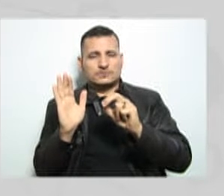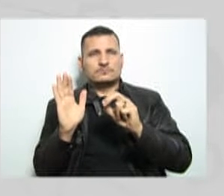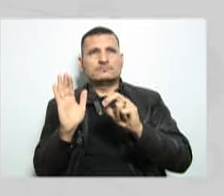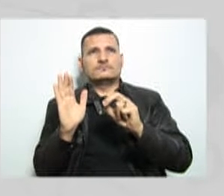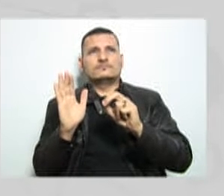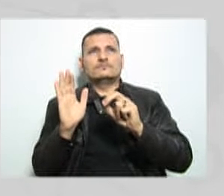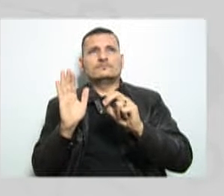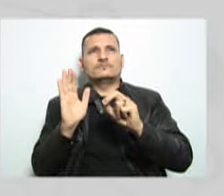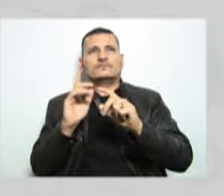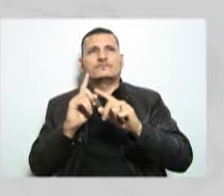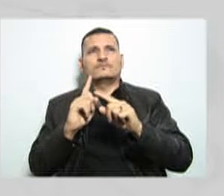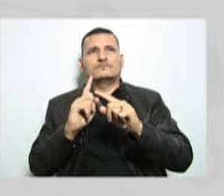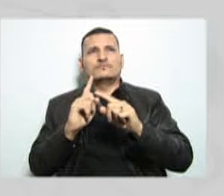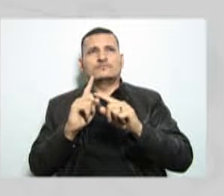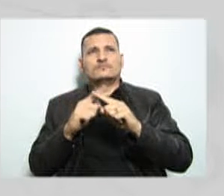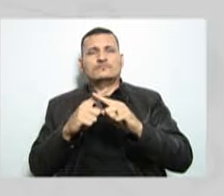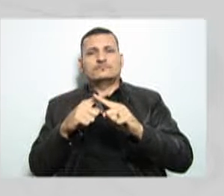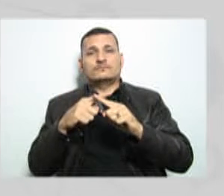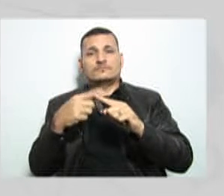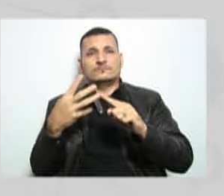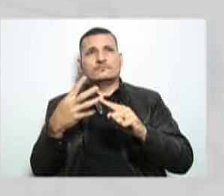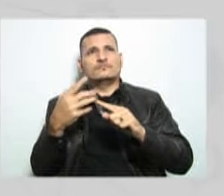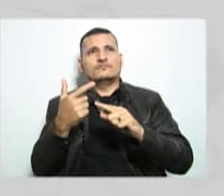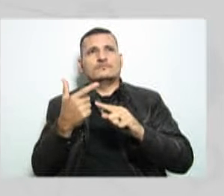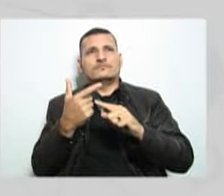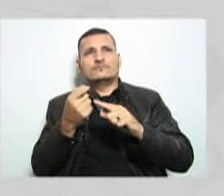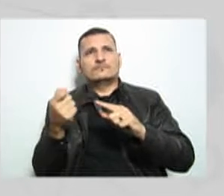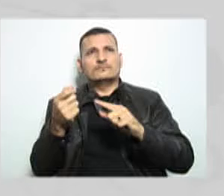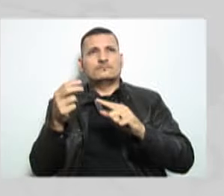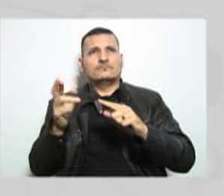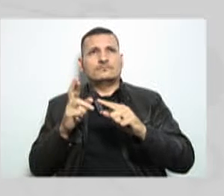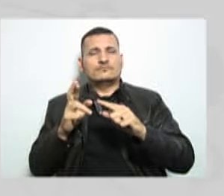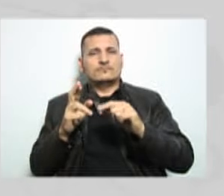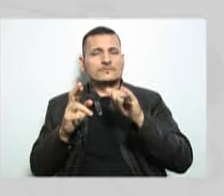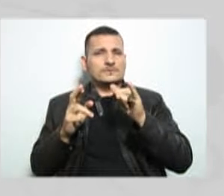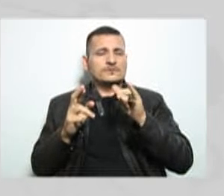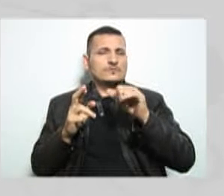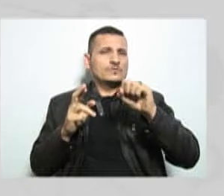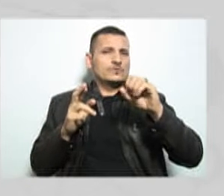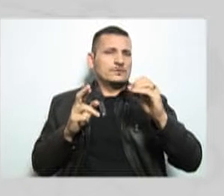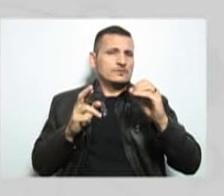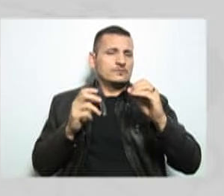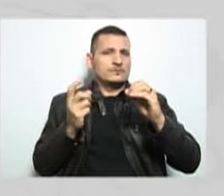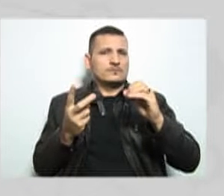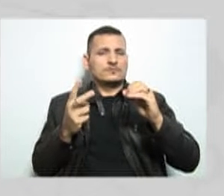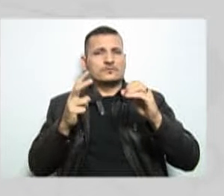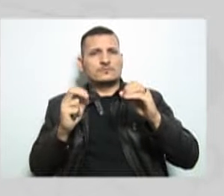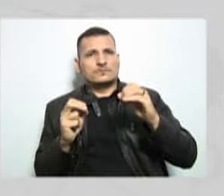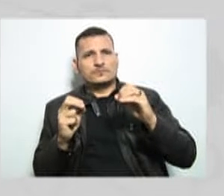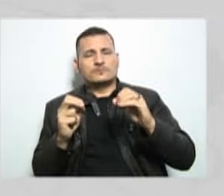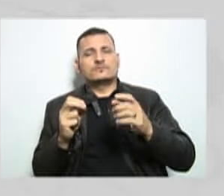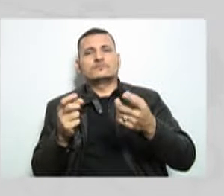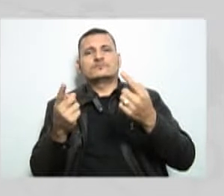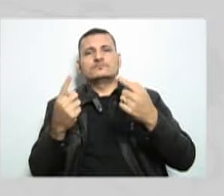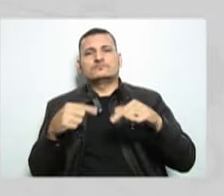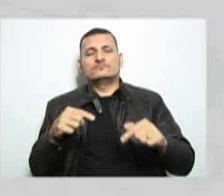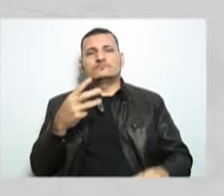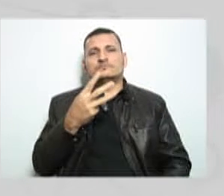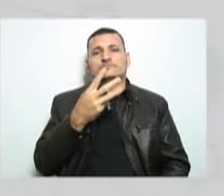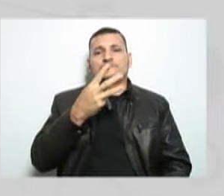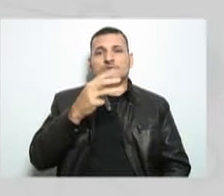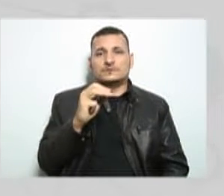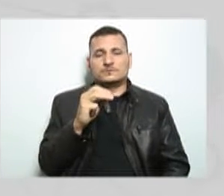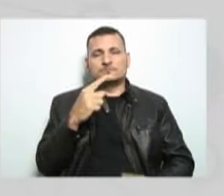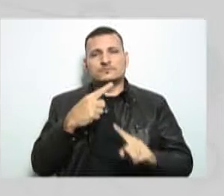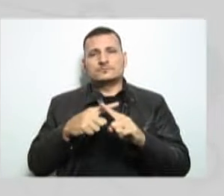quê? Atualização do saldo. Se eu tinha 80, vendi 50, ficou 30 a 4 reais, que vai